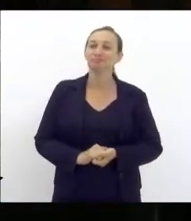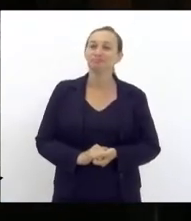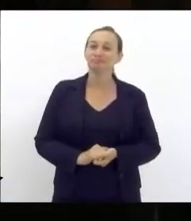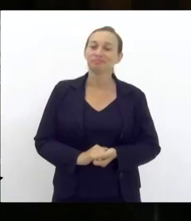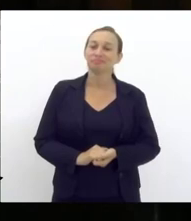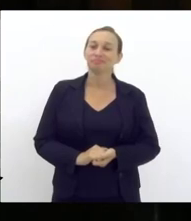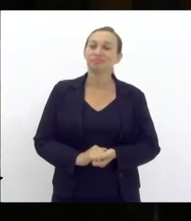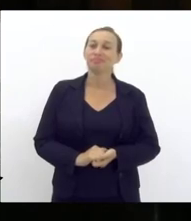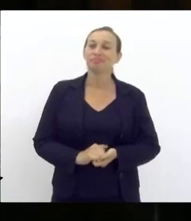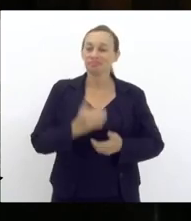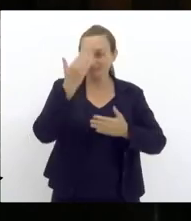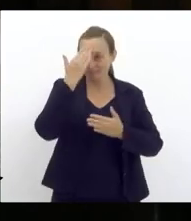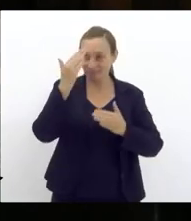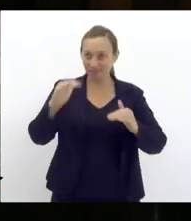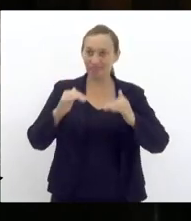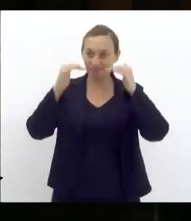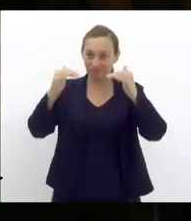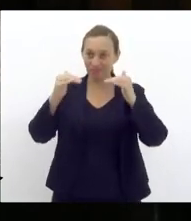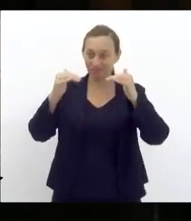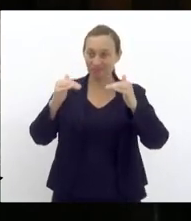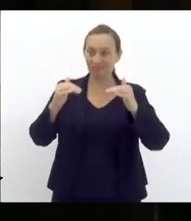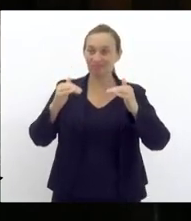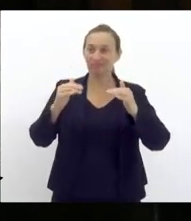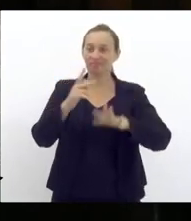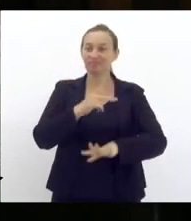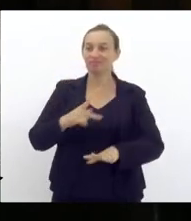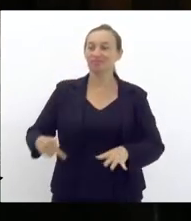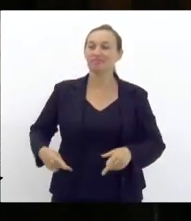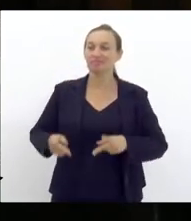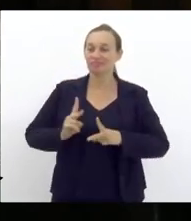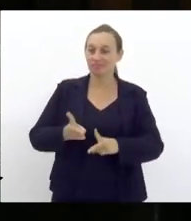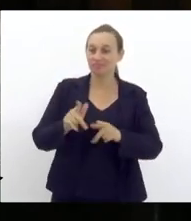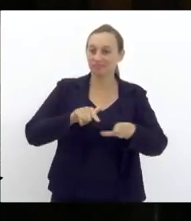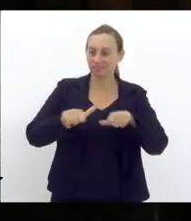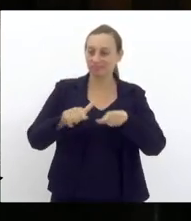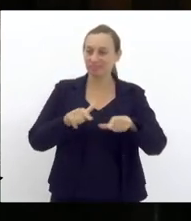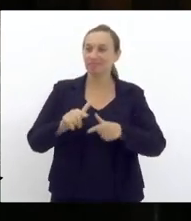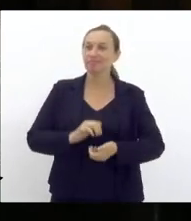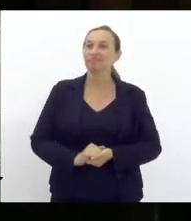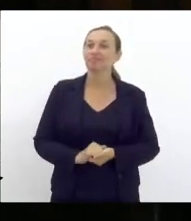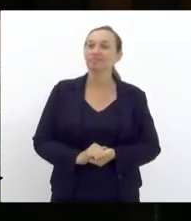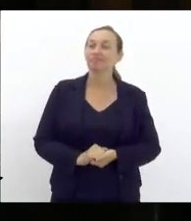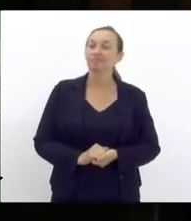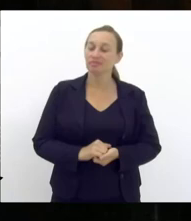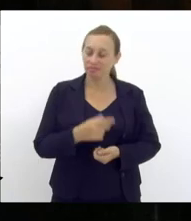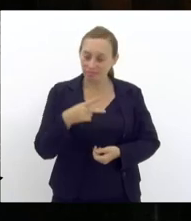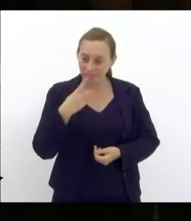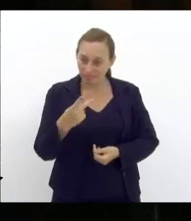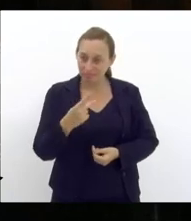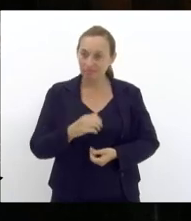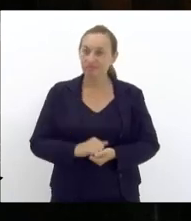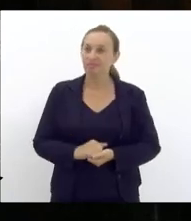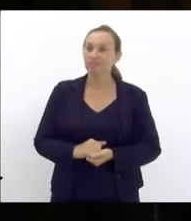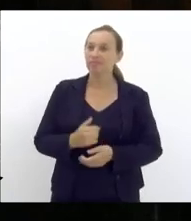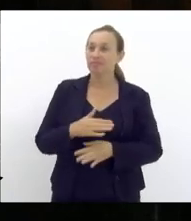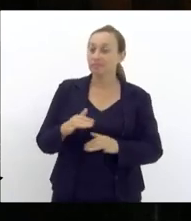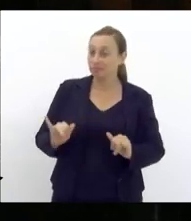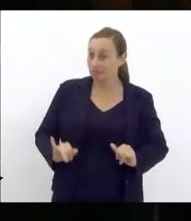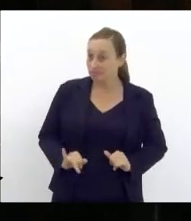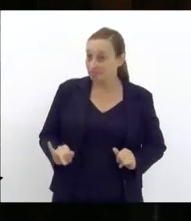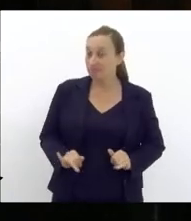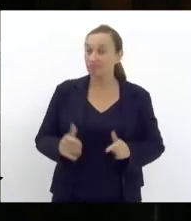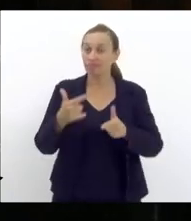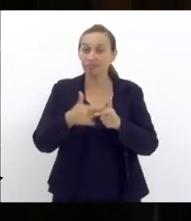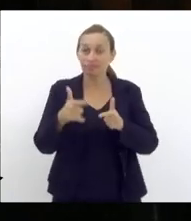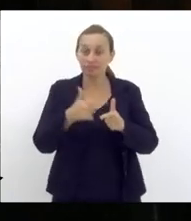agradeço a vossa excelência a condição dos trabalhos e faço aqui a minha venda aqueles que sofrem de um grave problema